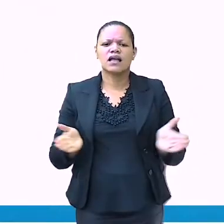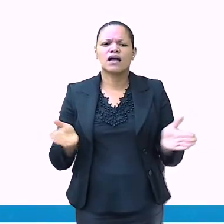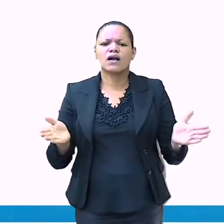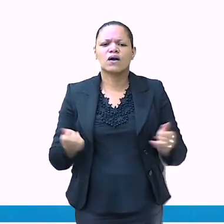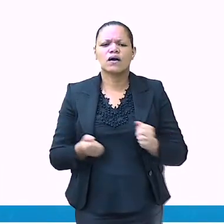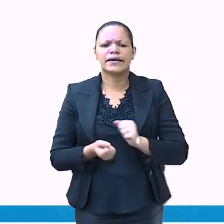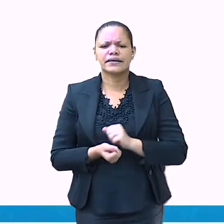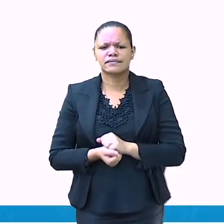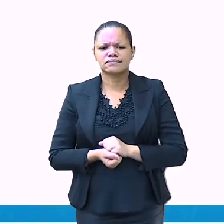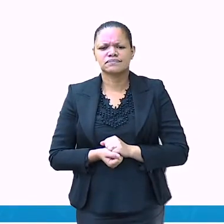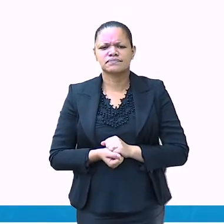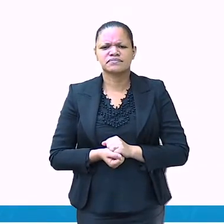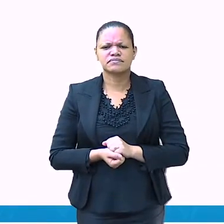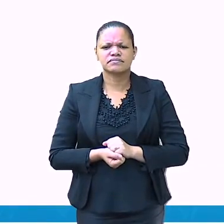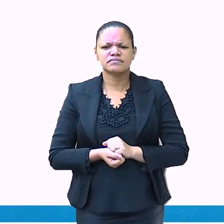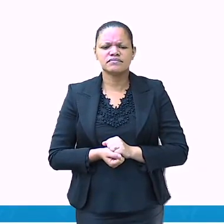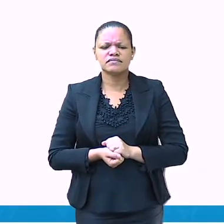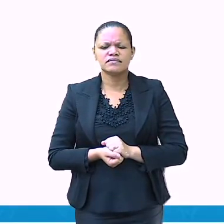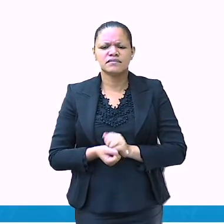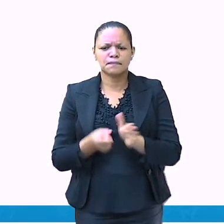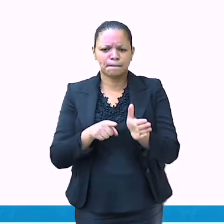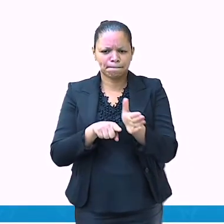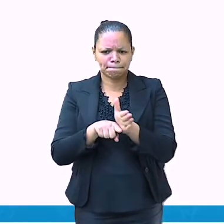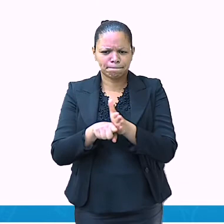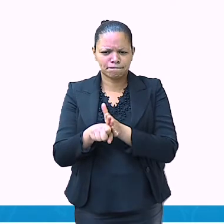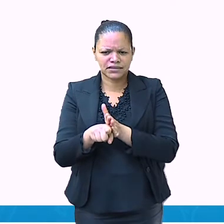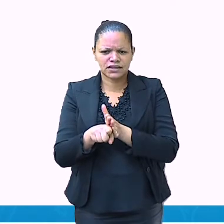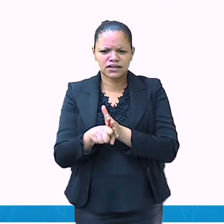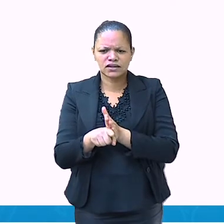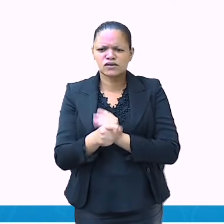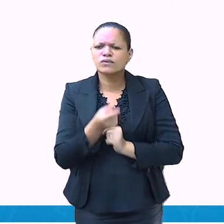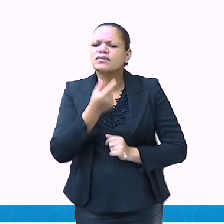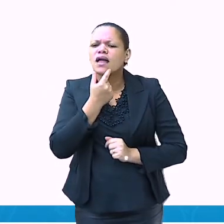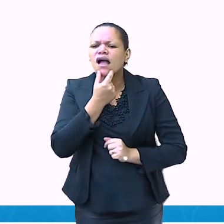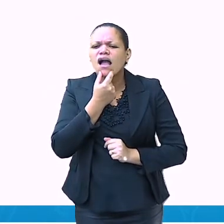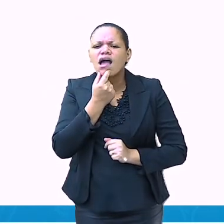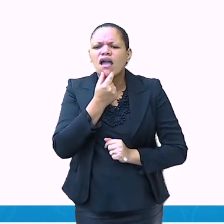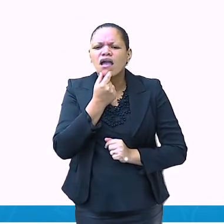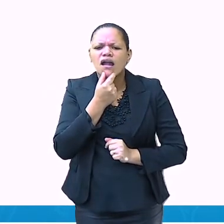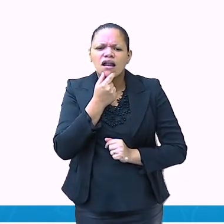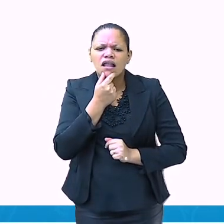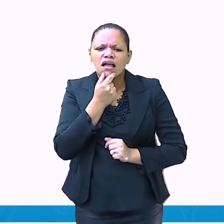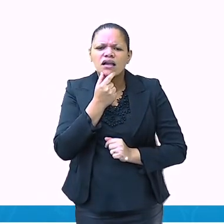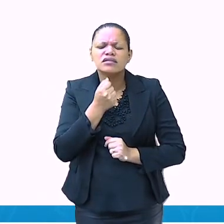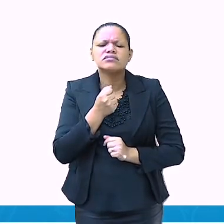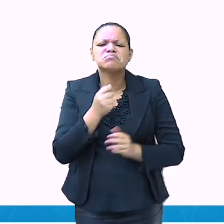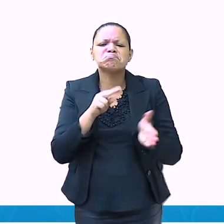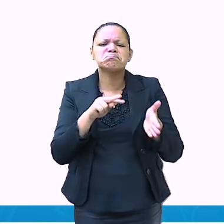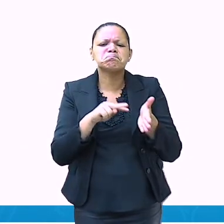one. What, smiley face, his dream.